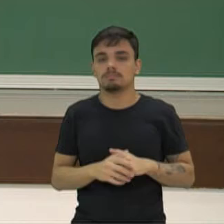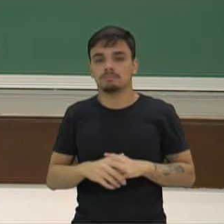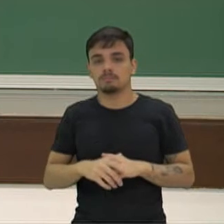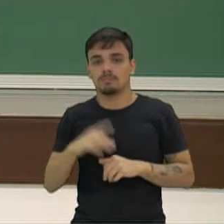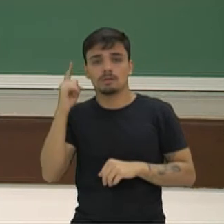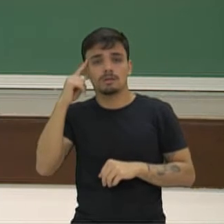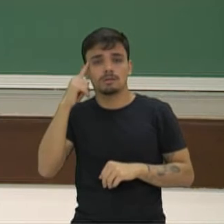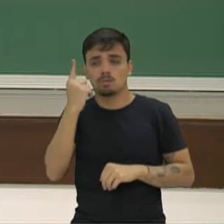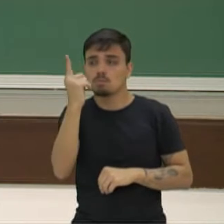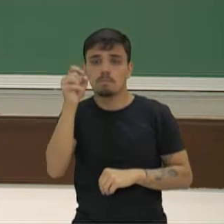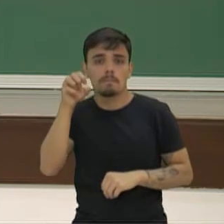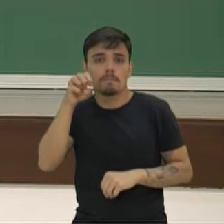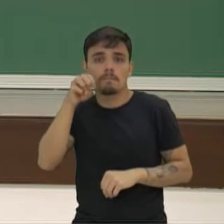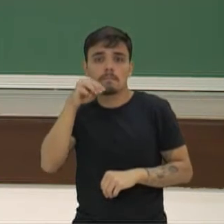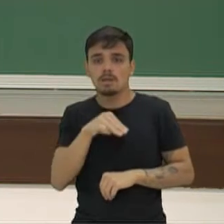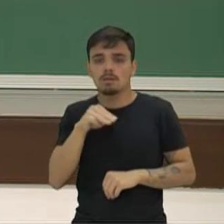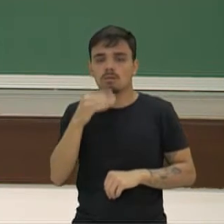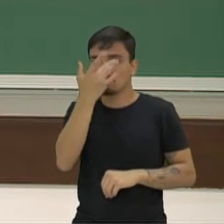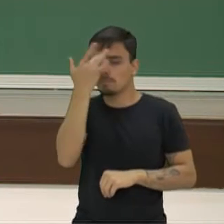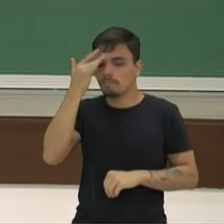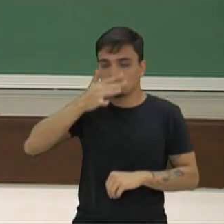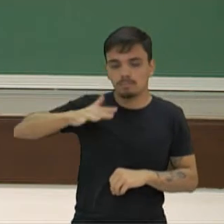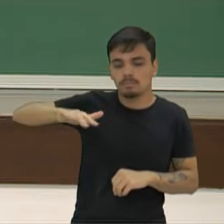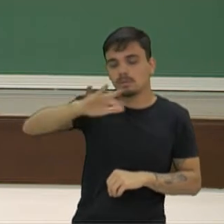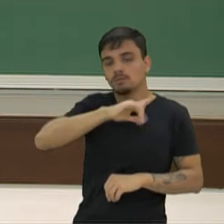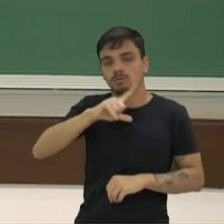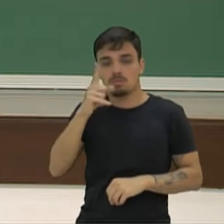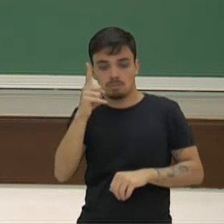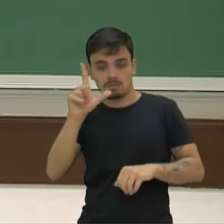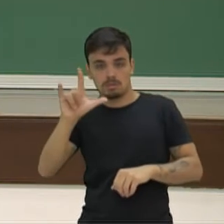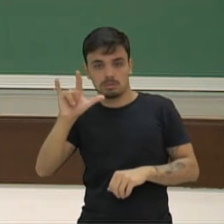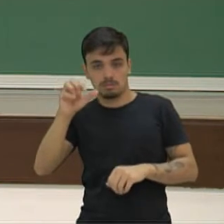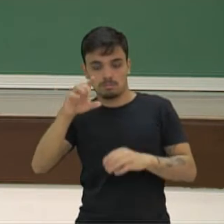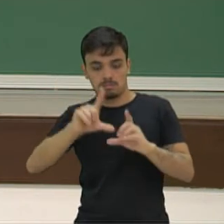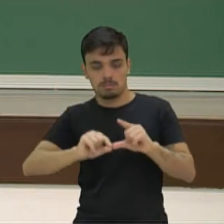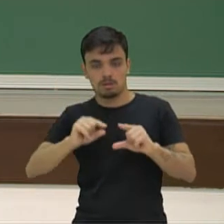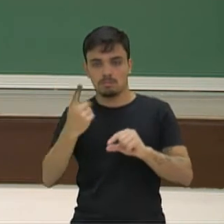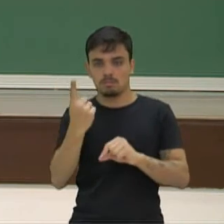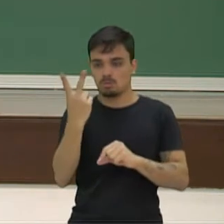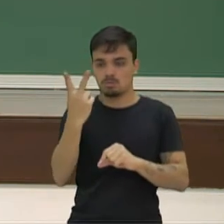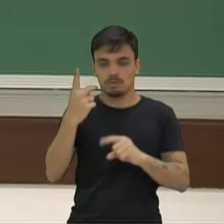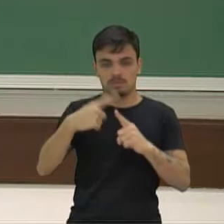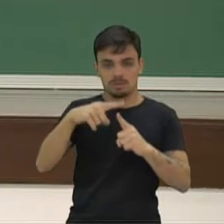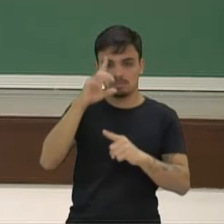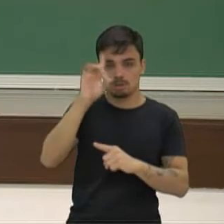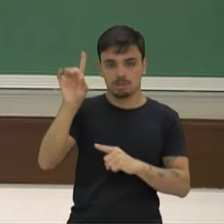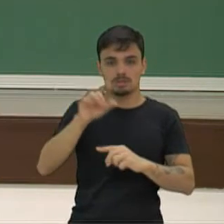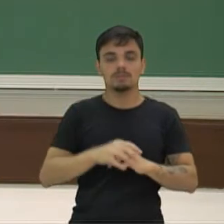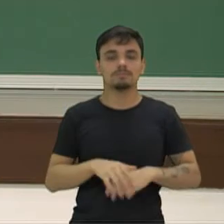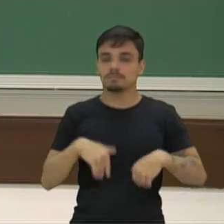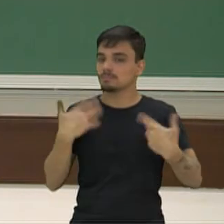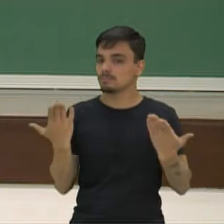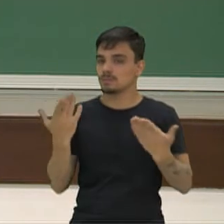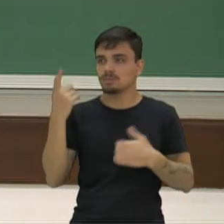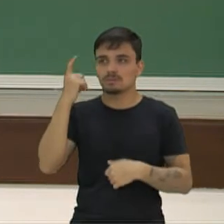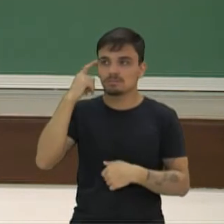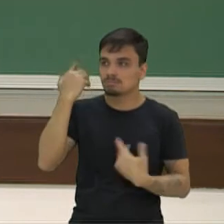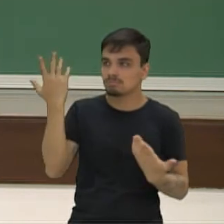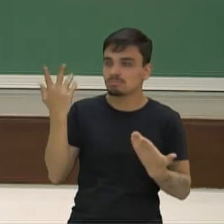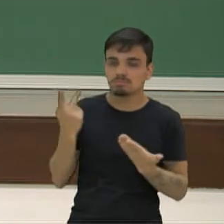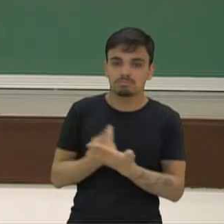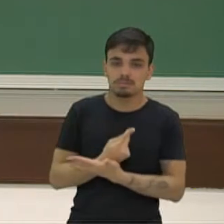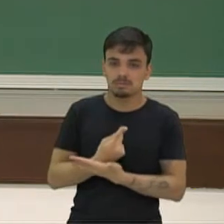de pessoas, um litro a menos, duas descargas por dia. Então, não é banal pensar